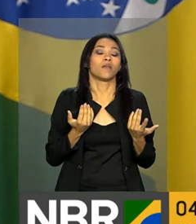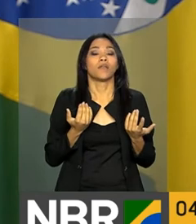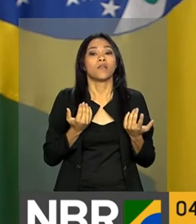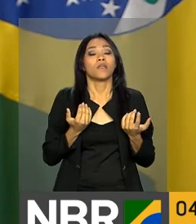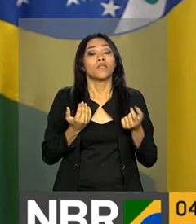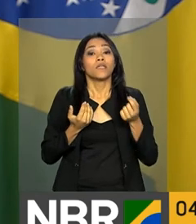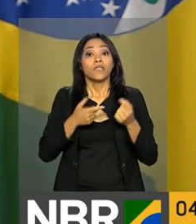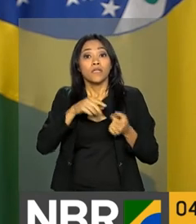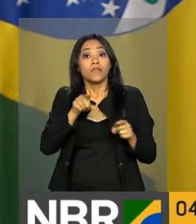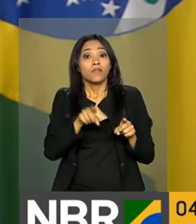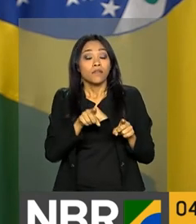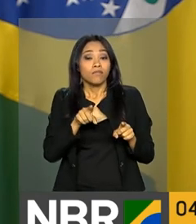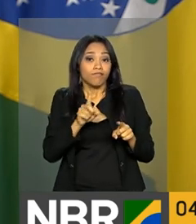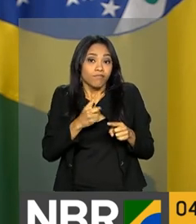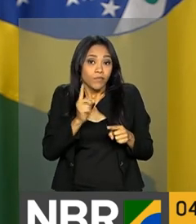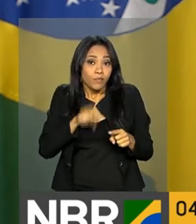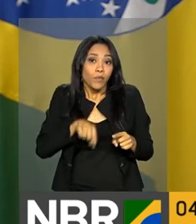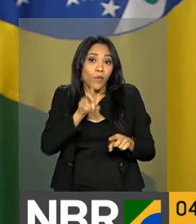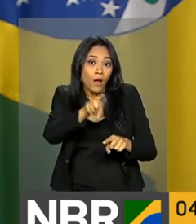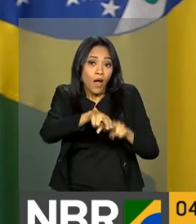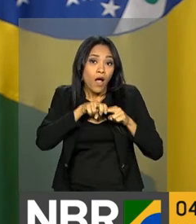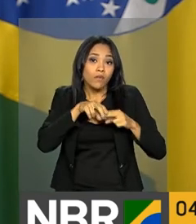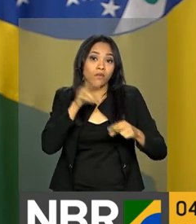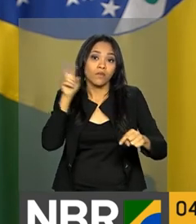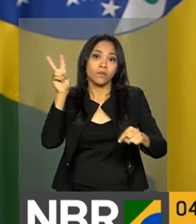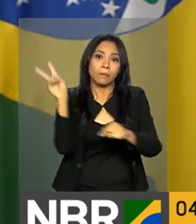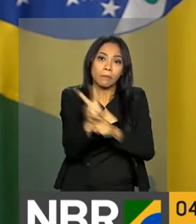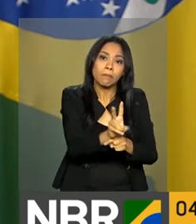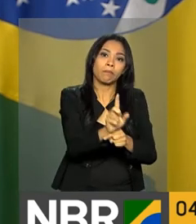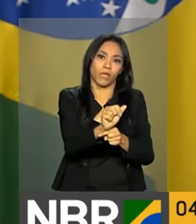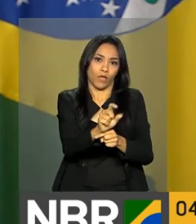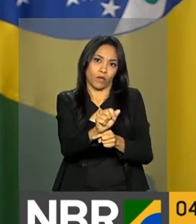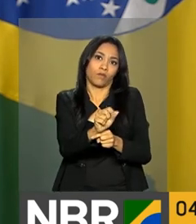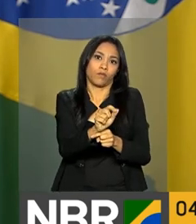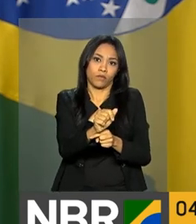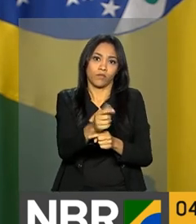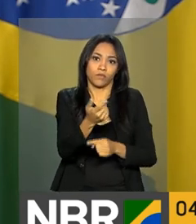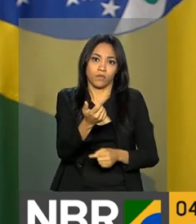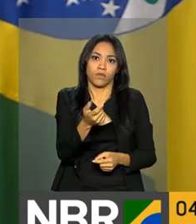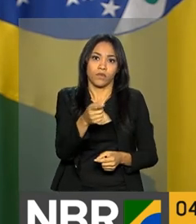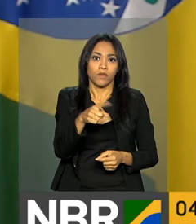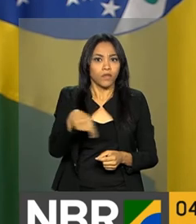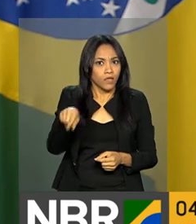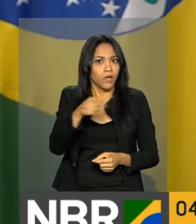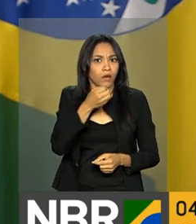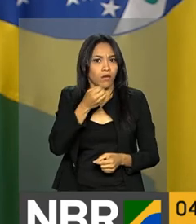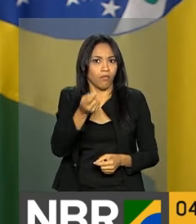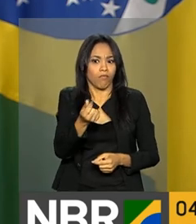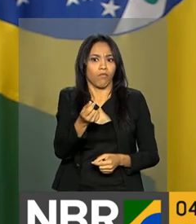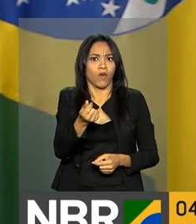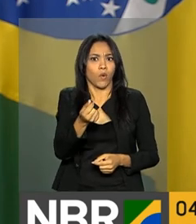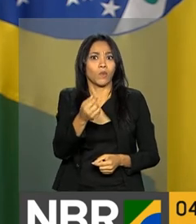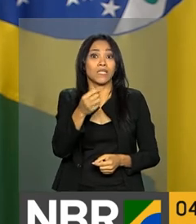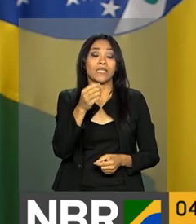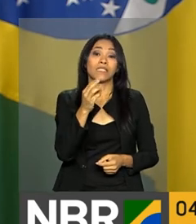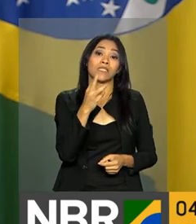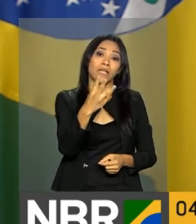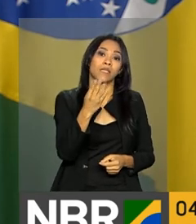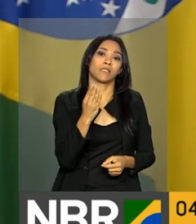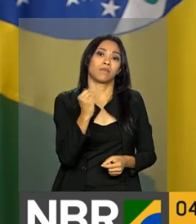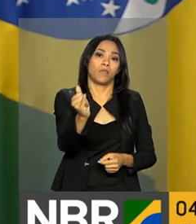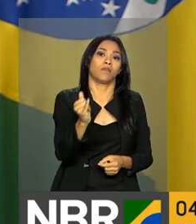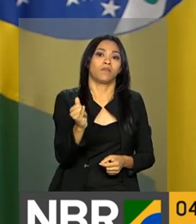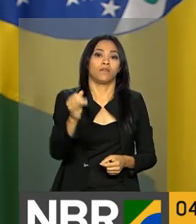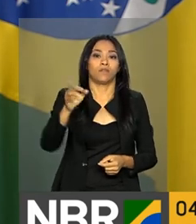especialmente com esses empréstimos que venham a ser feitos vejam um valor substancial redução 3 bilhões de